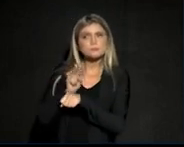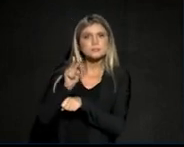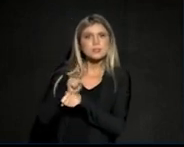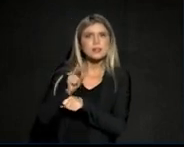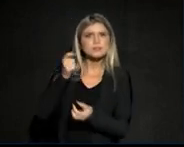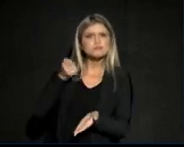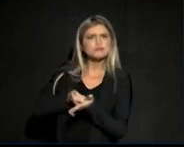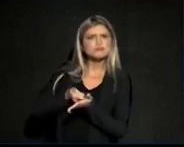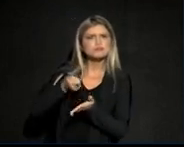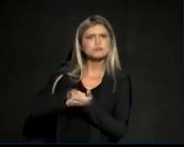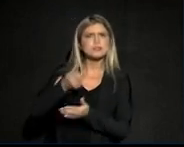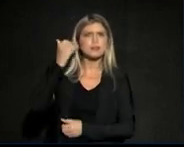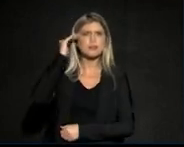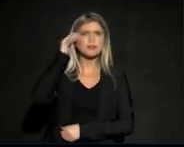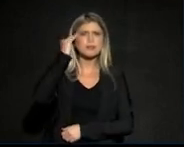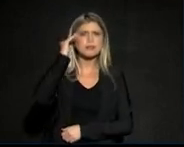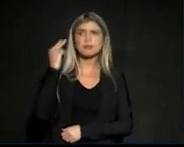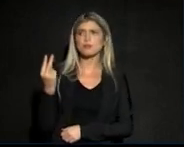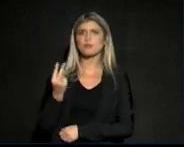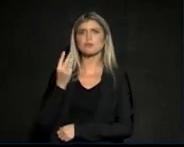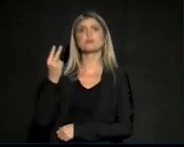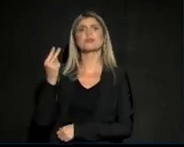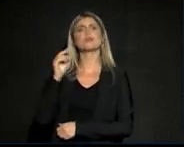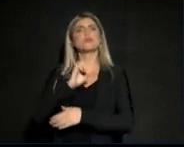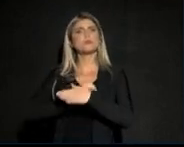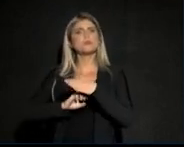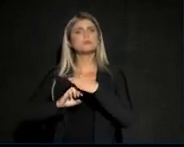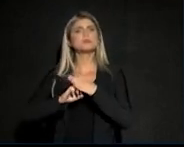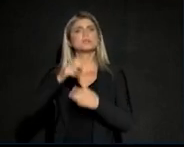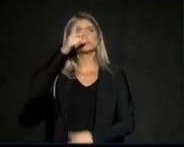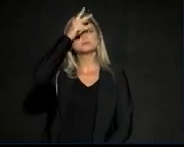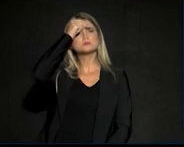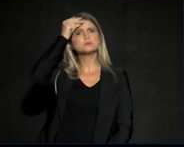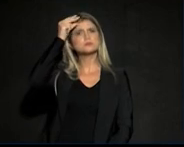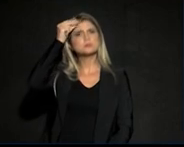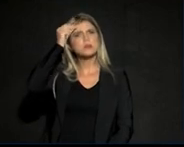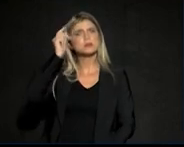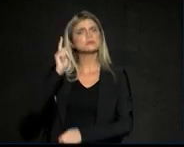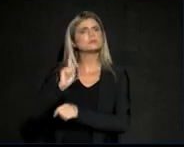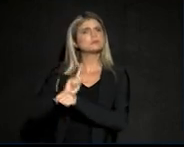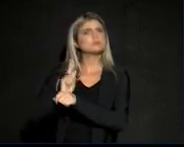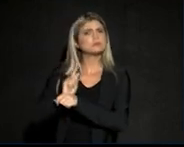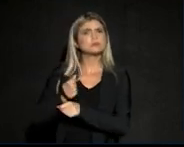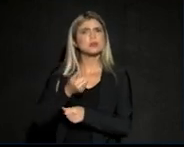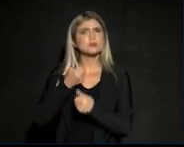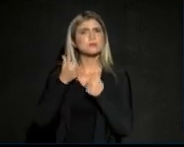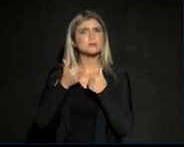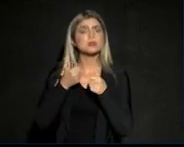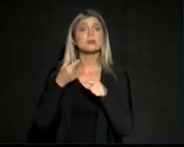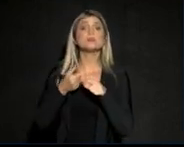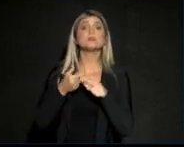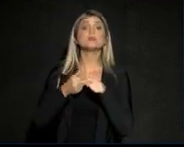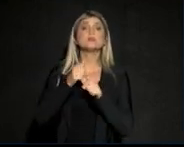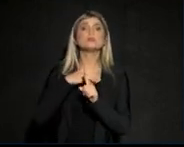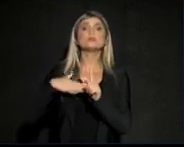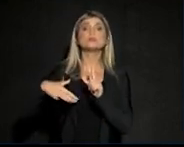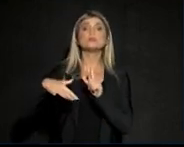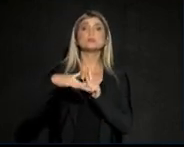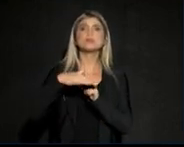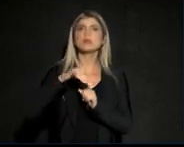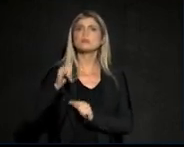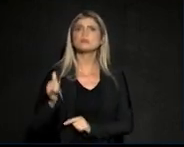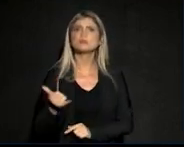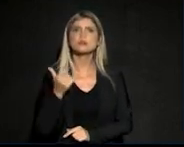que exigir e entender o valor de empresas estatais bem geridas de forma técnica porque se da fruta para a sociedade então no Brasil no passado